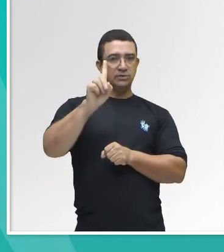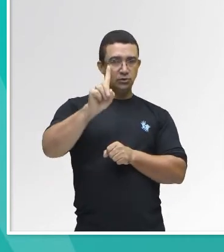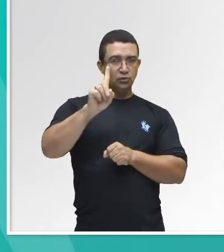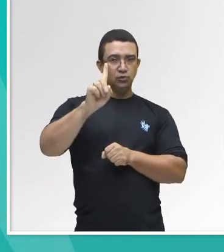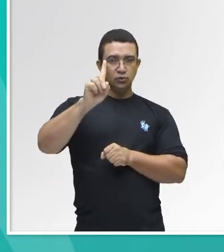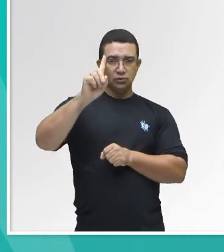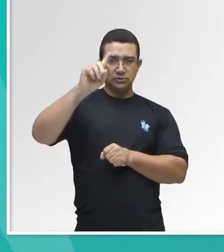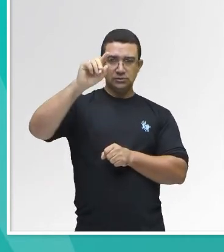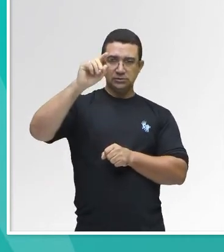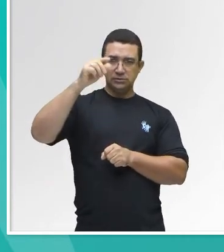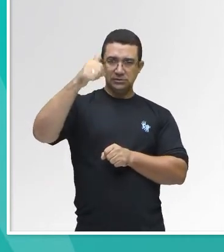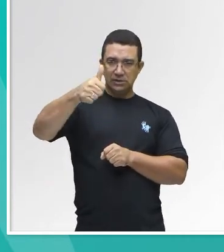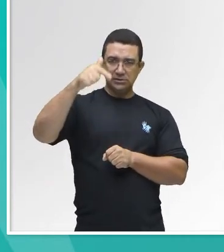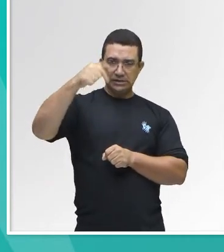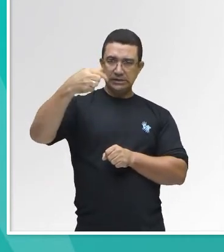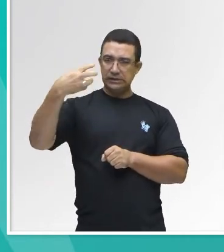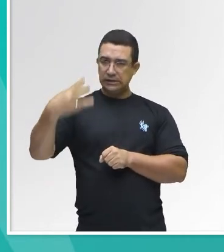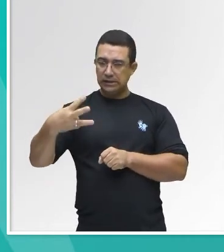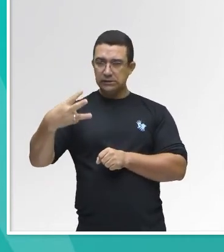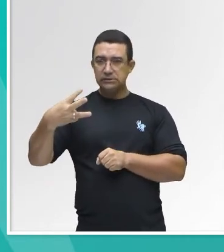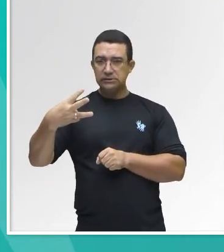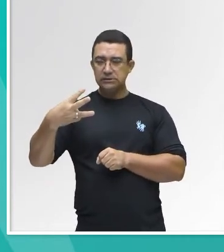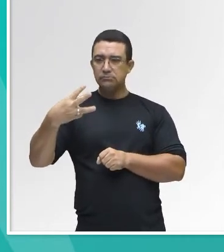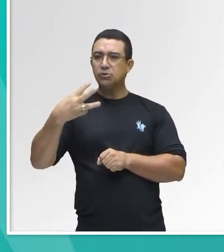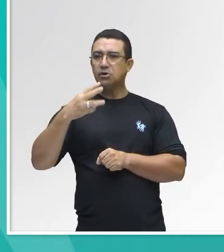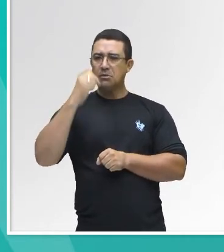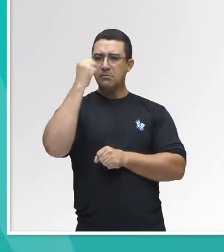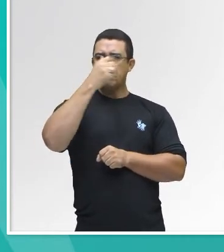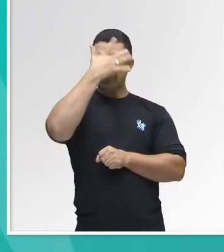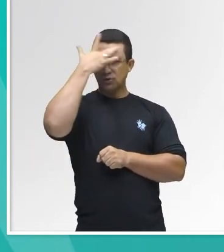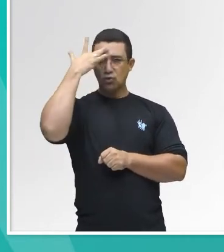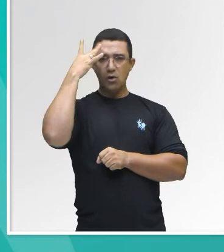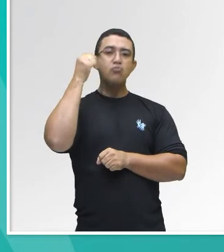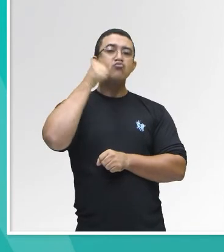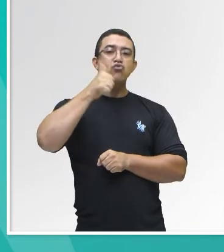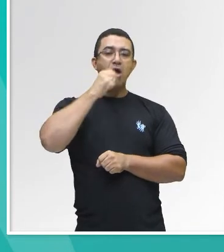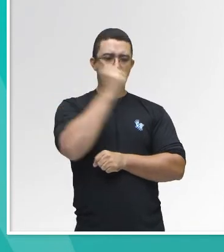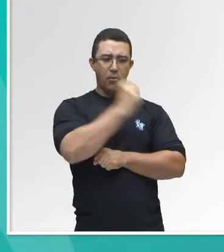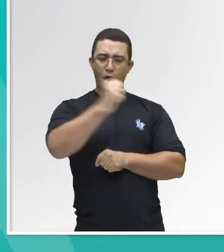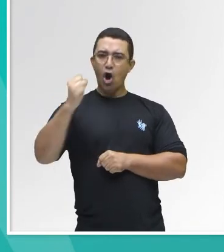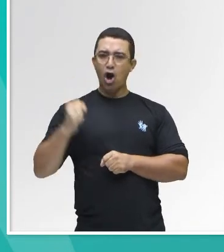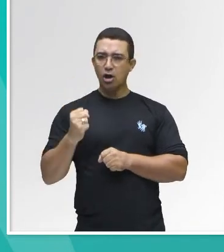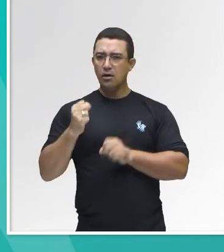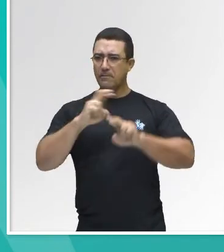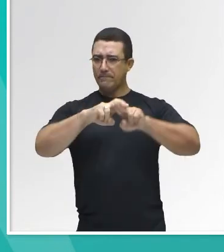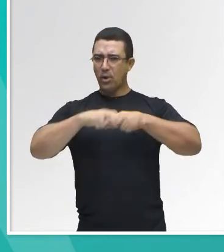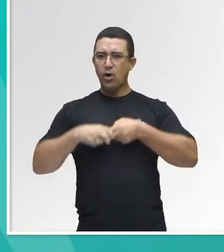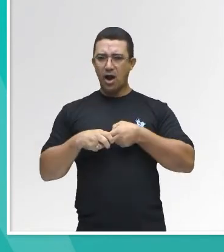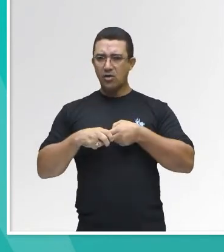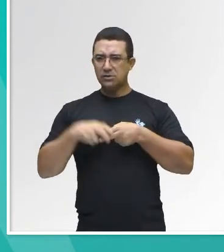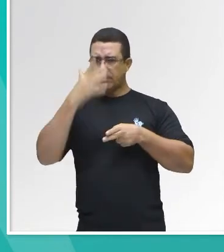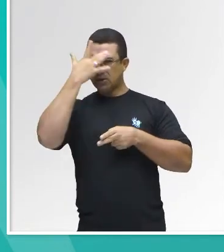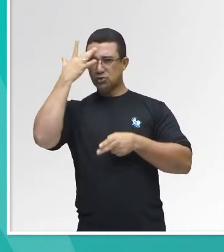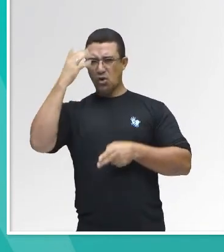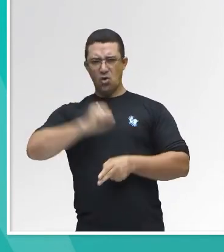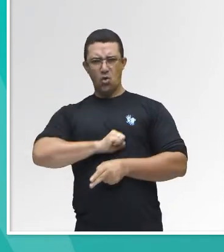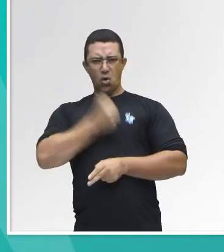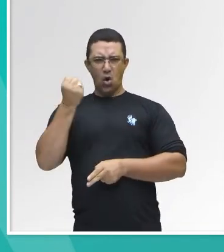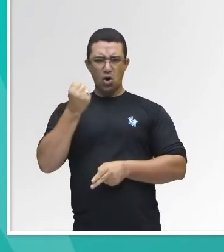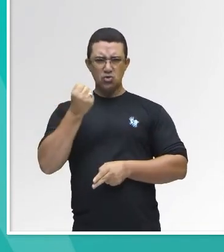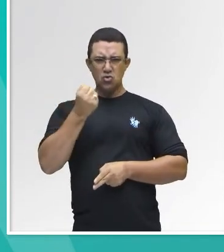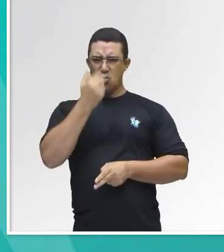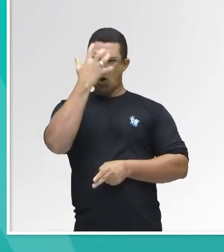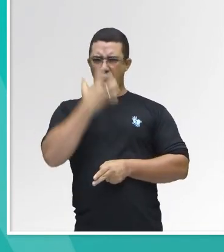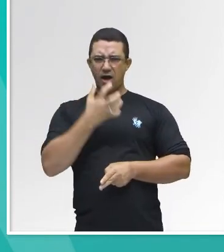casos de feminicídios, né? E aí ele fala o que representa um aumento significativo com relação a